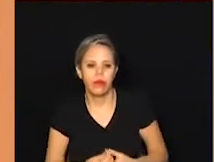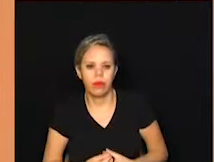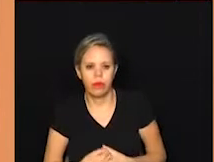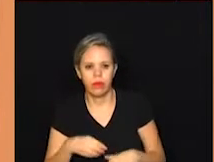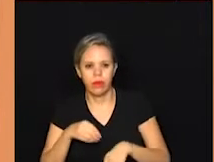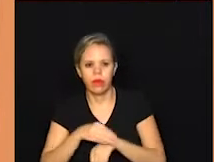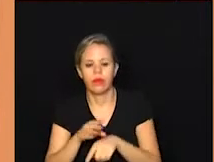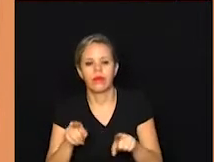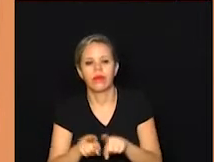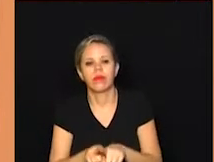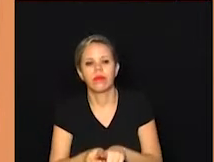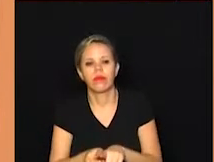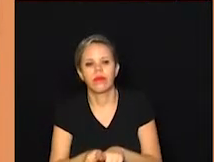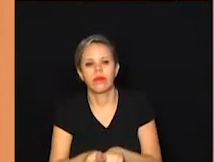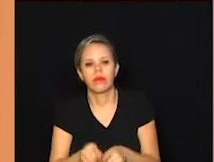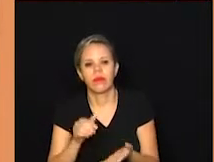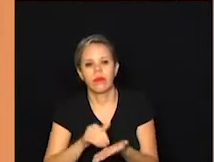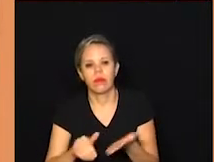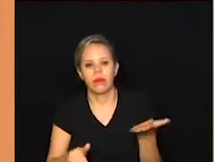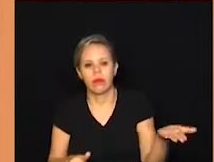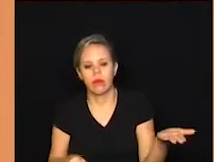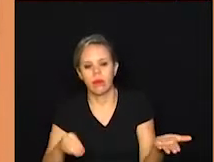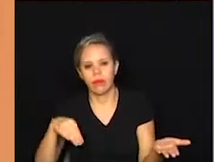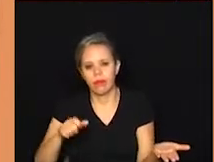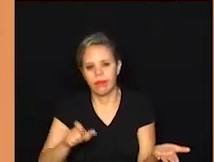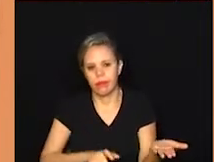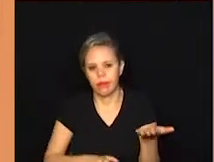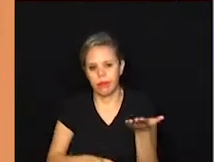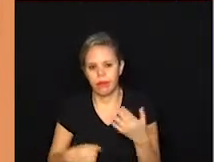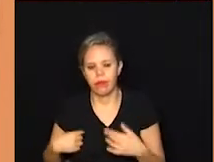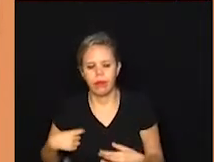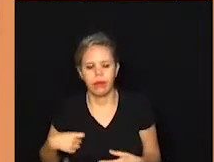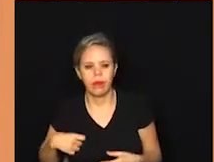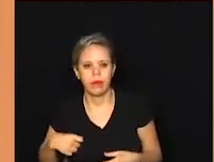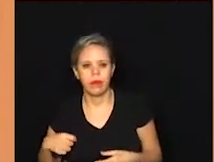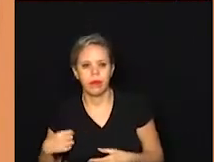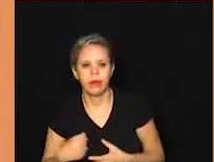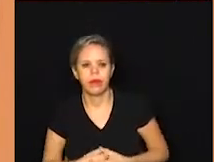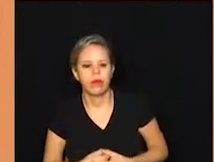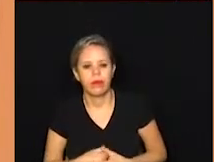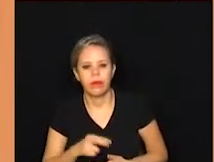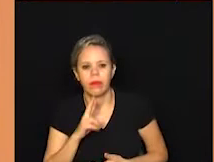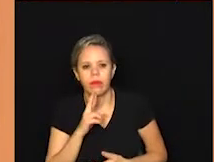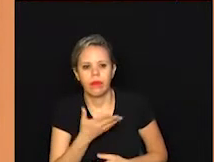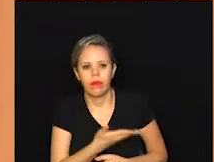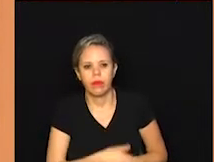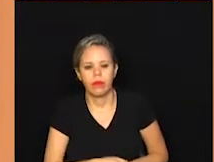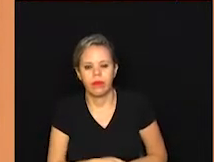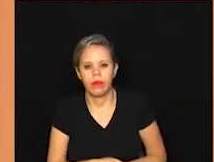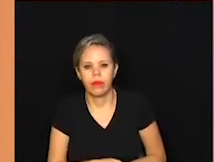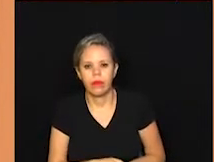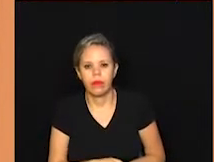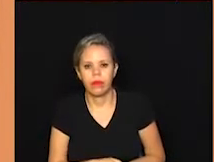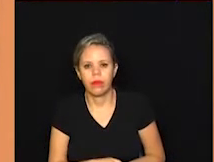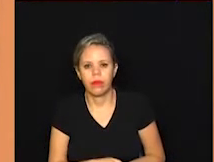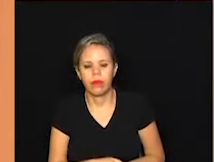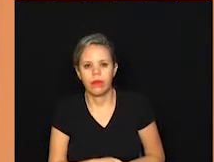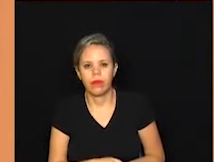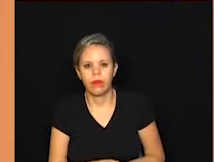passo também para a secretária, para o Max, mas se quiser responder. Mônica?